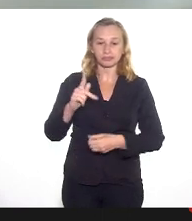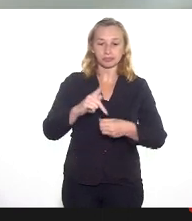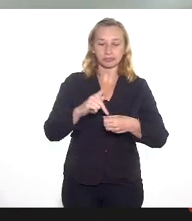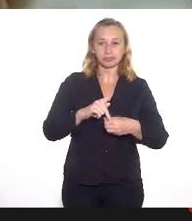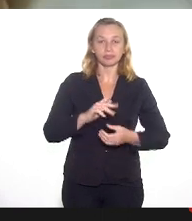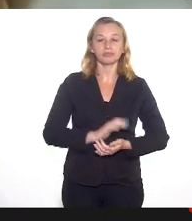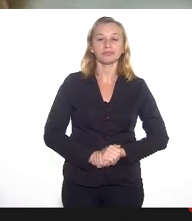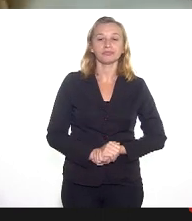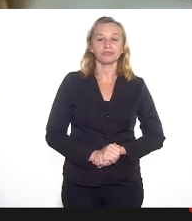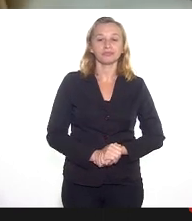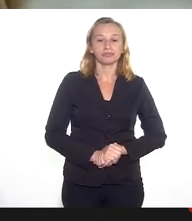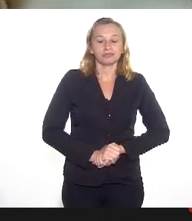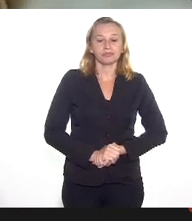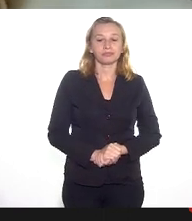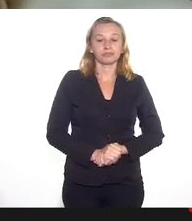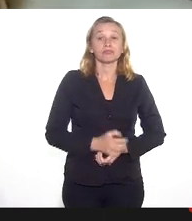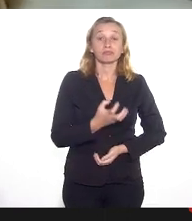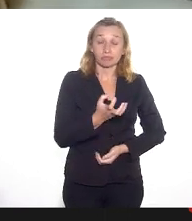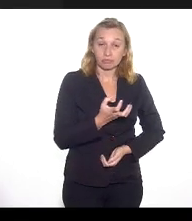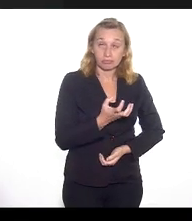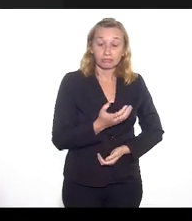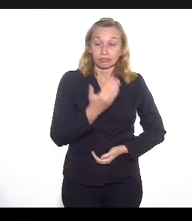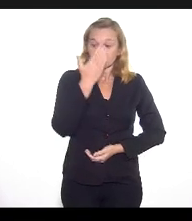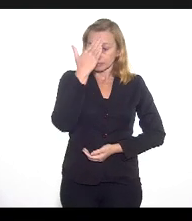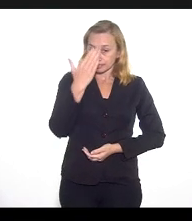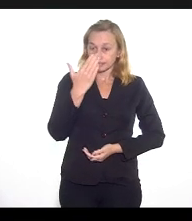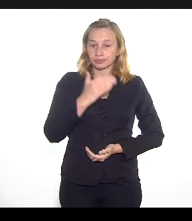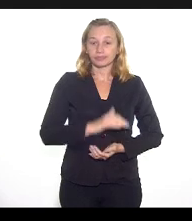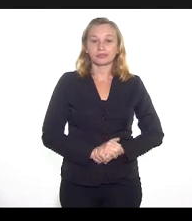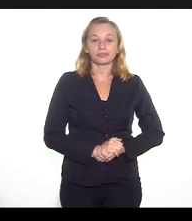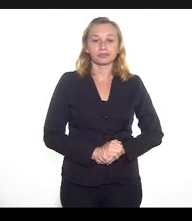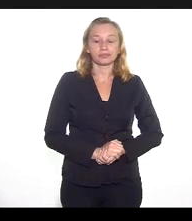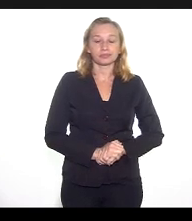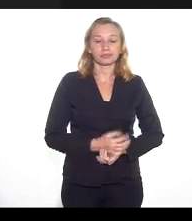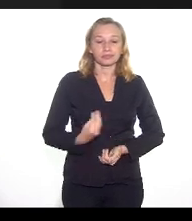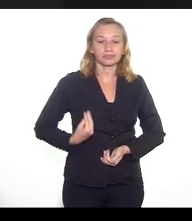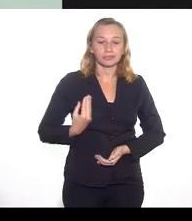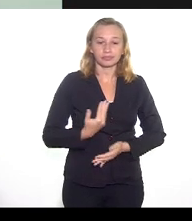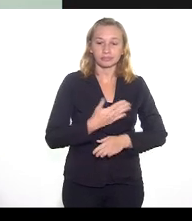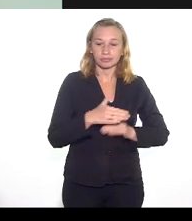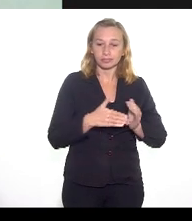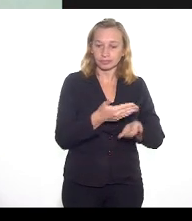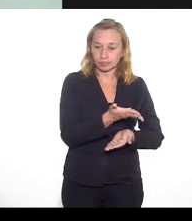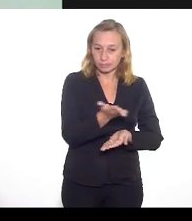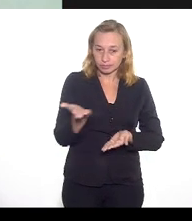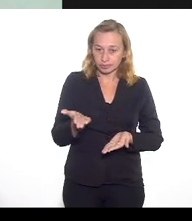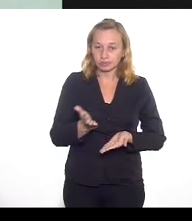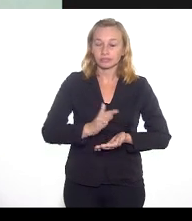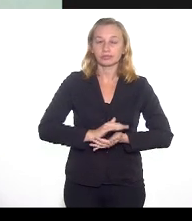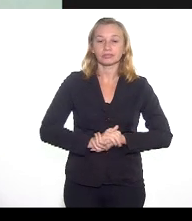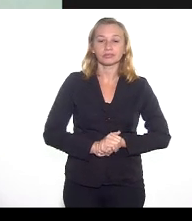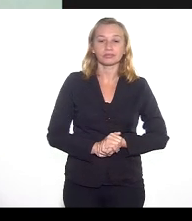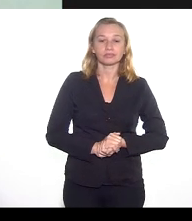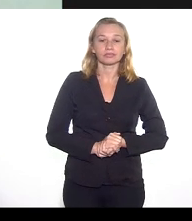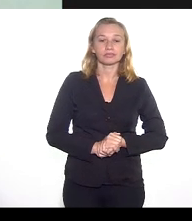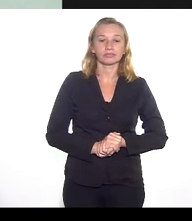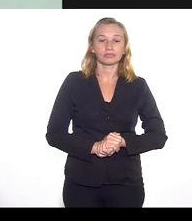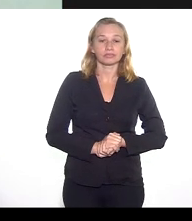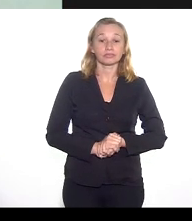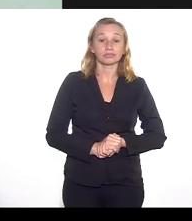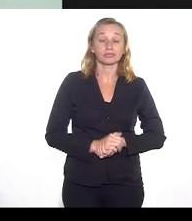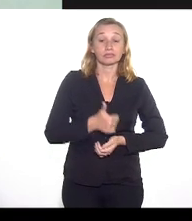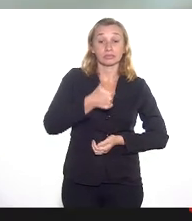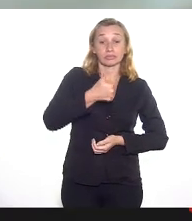Petróleo. Eu queria agradecer a presença de todas e todos. São